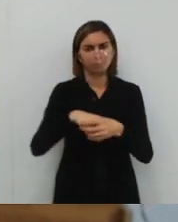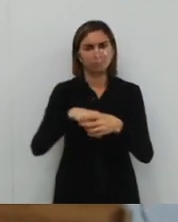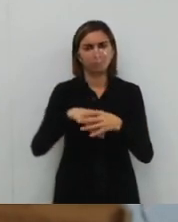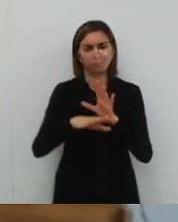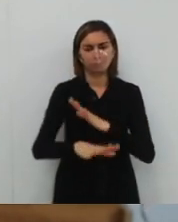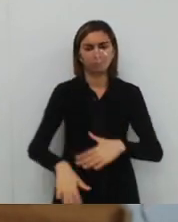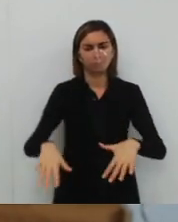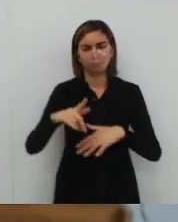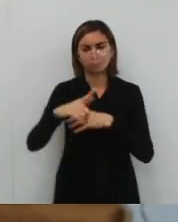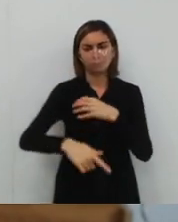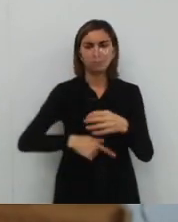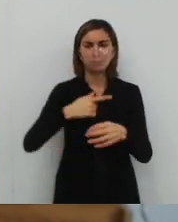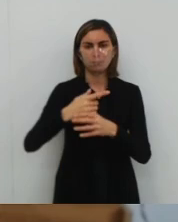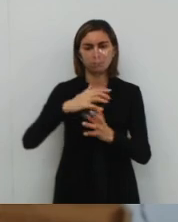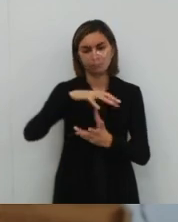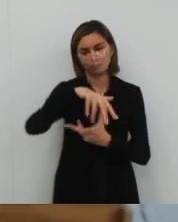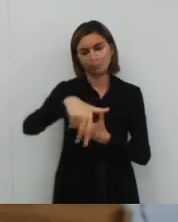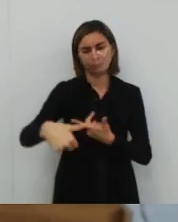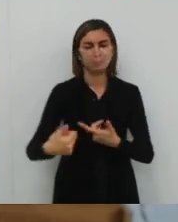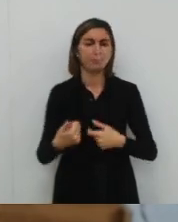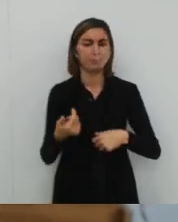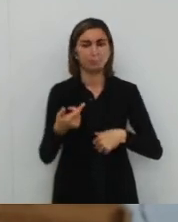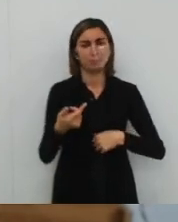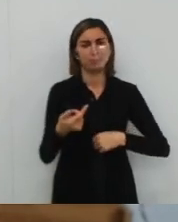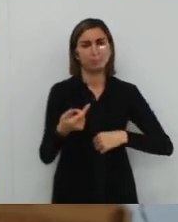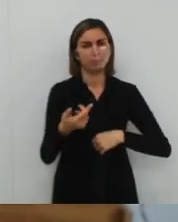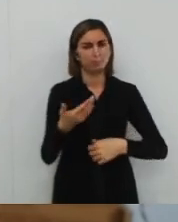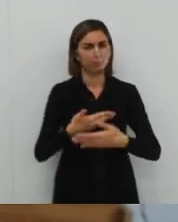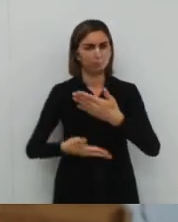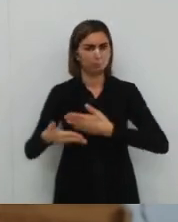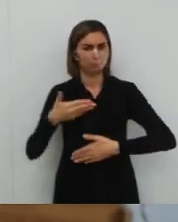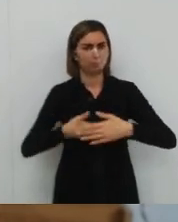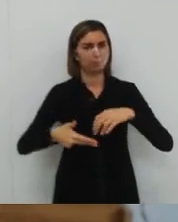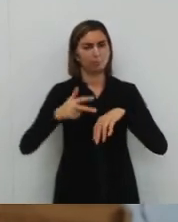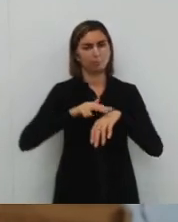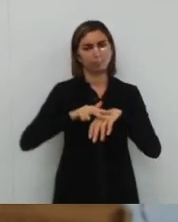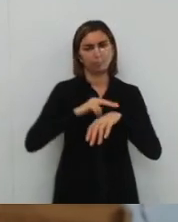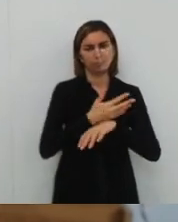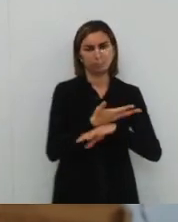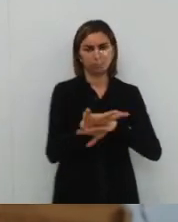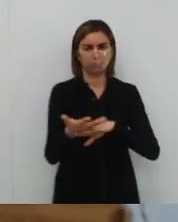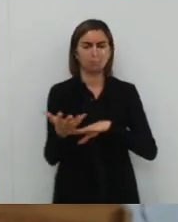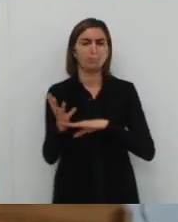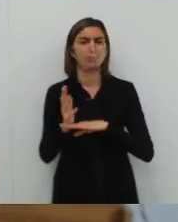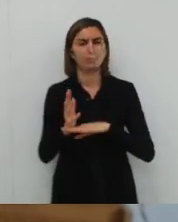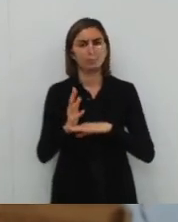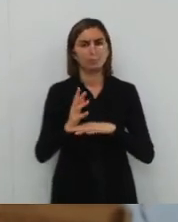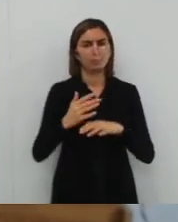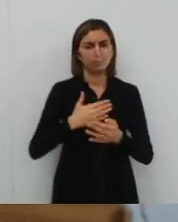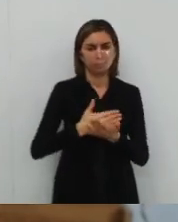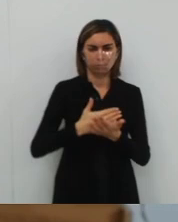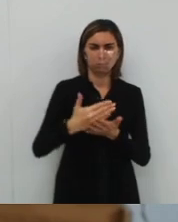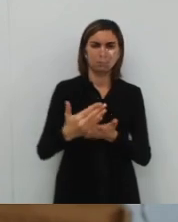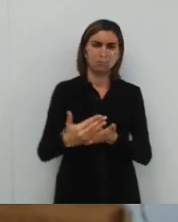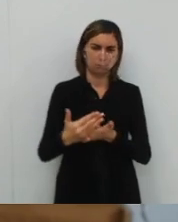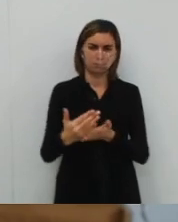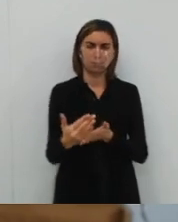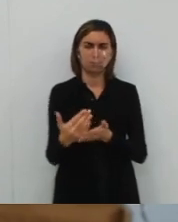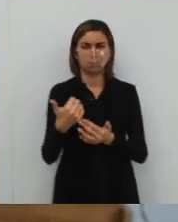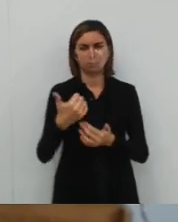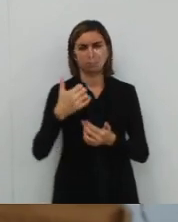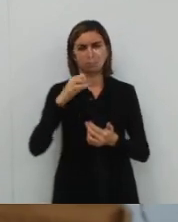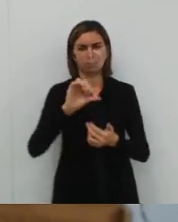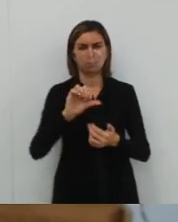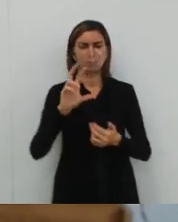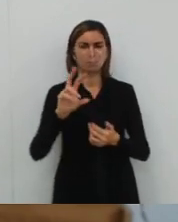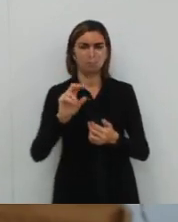cenário geopolítico global. Primeiro, a Revolução Verde, como a gente já conversou antes, ela inicia a partir de